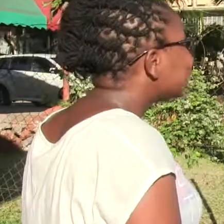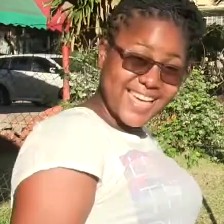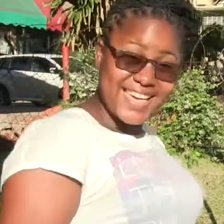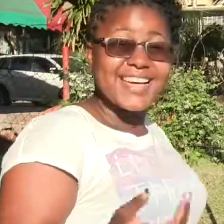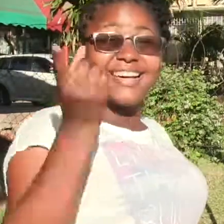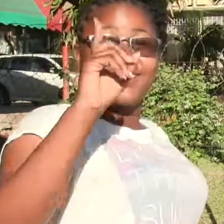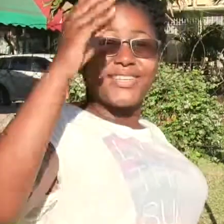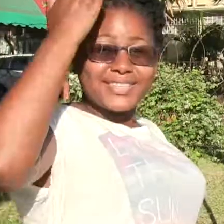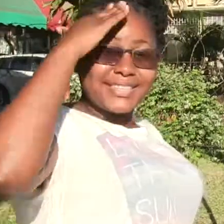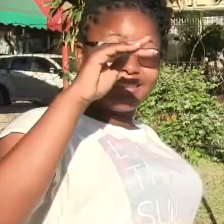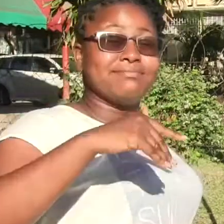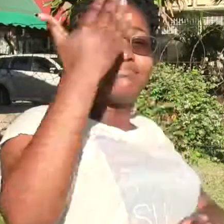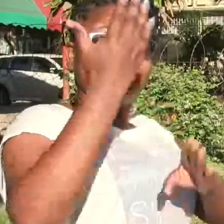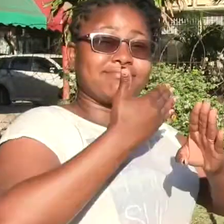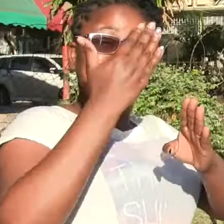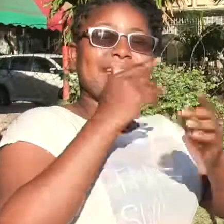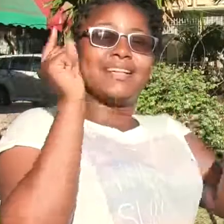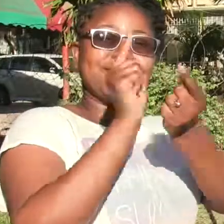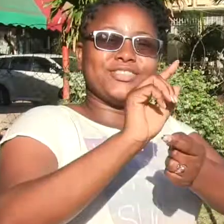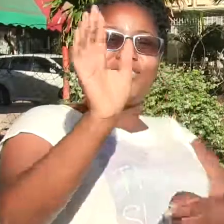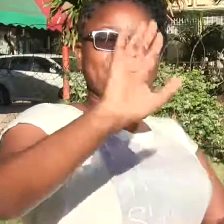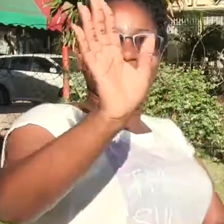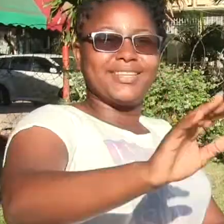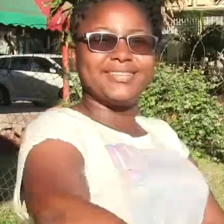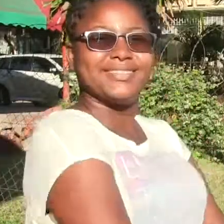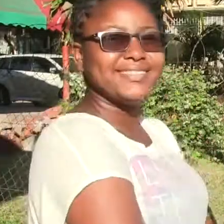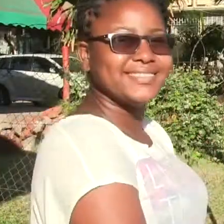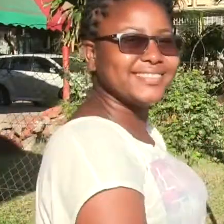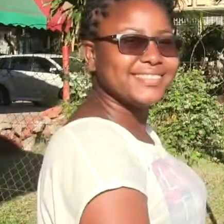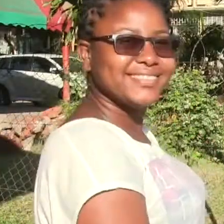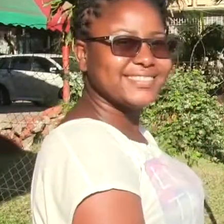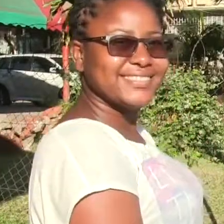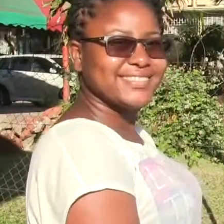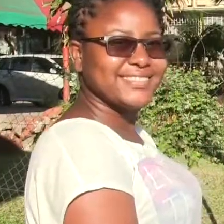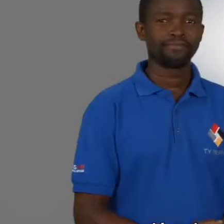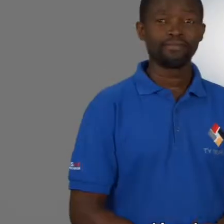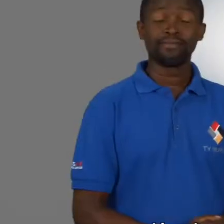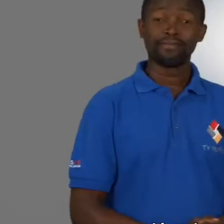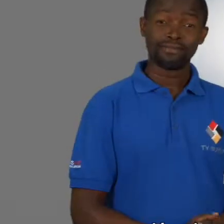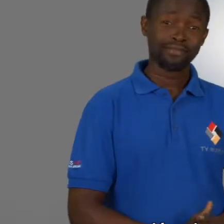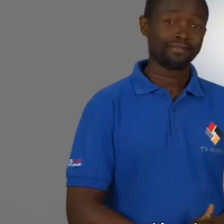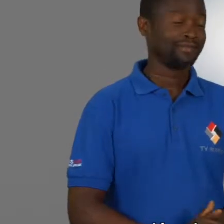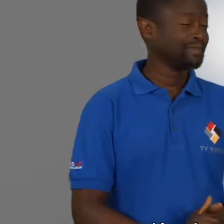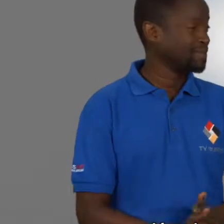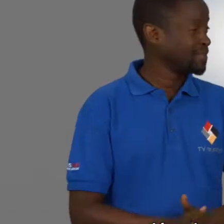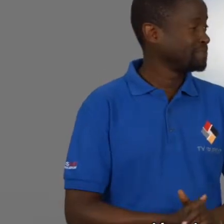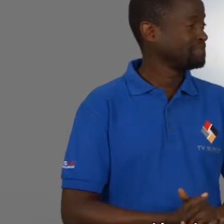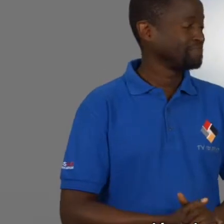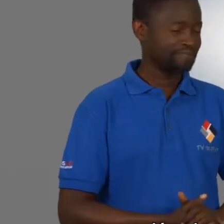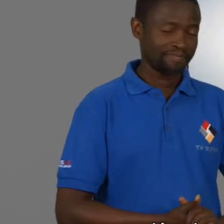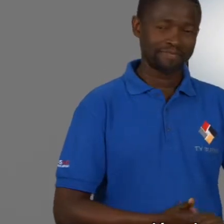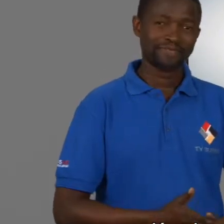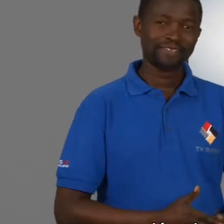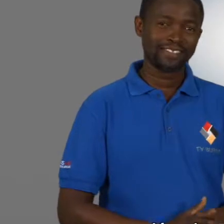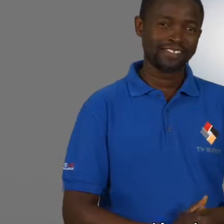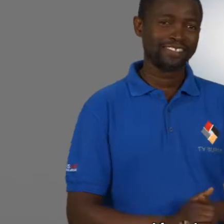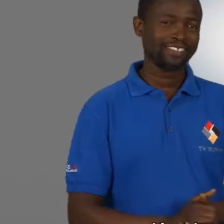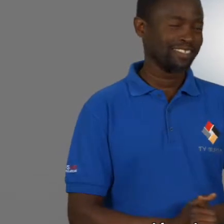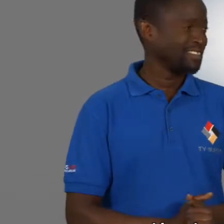Não se esqueça de exercitar aí em casa. Já sabe que a dica para aumentar seu